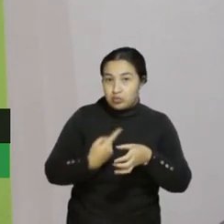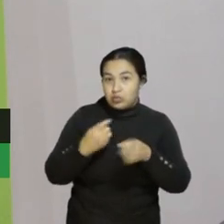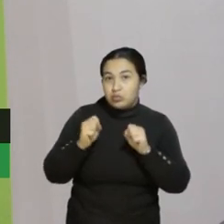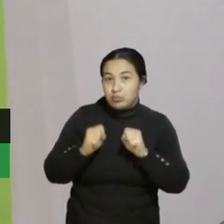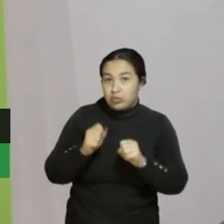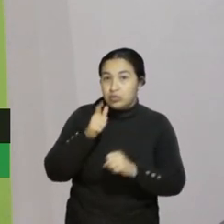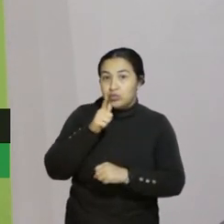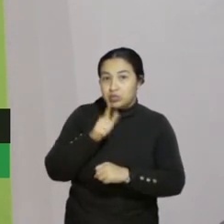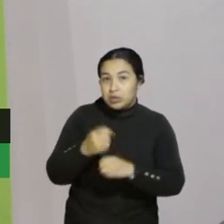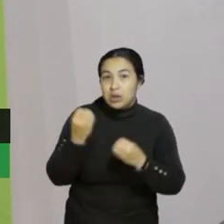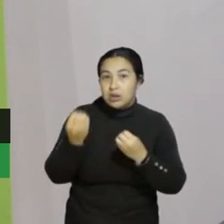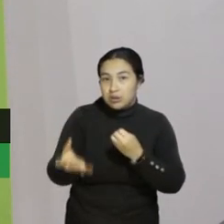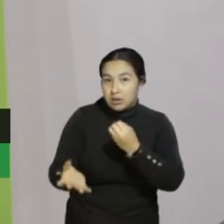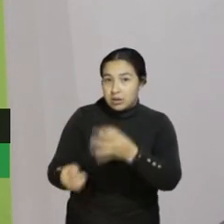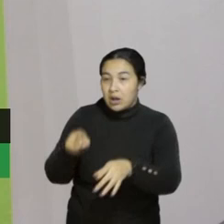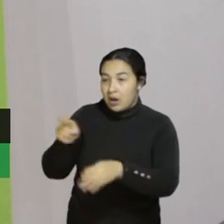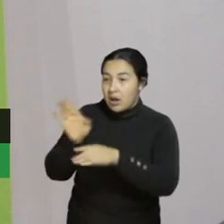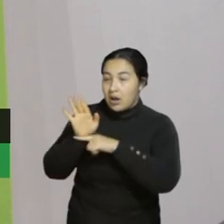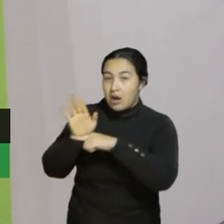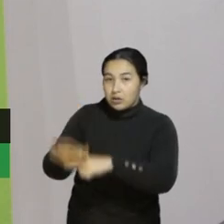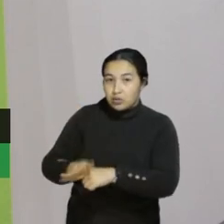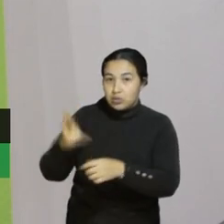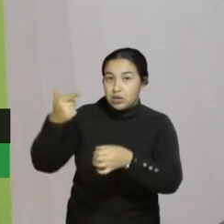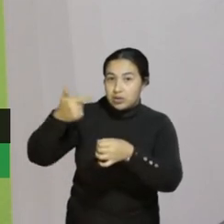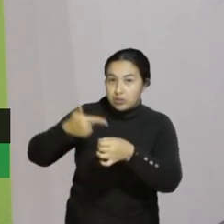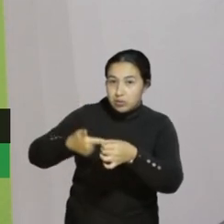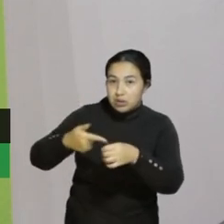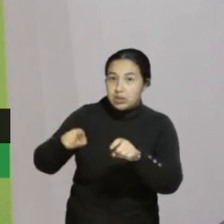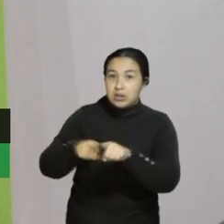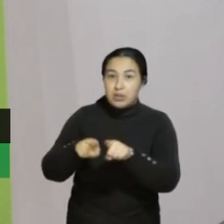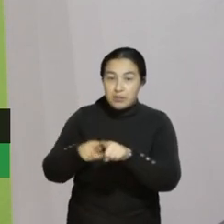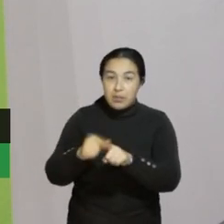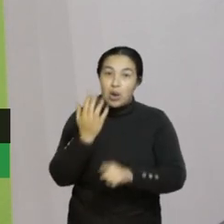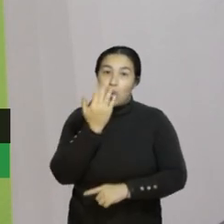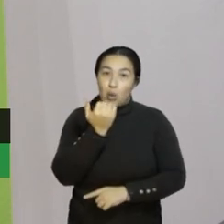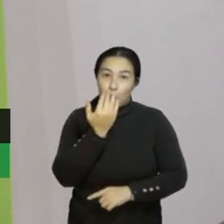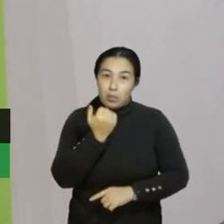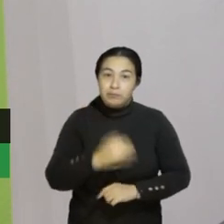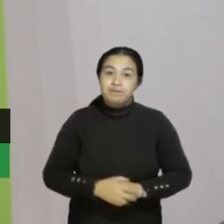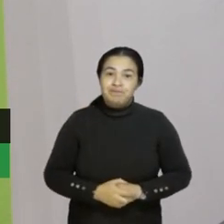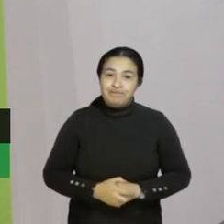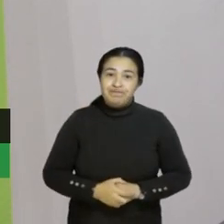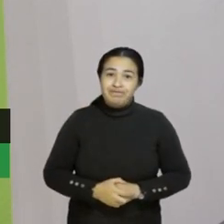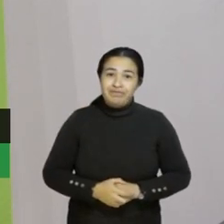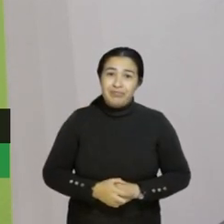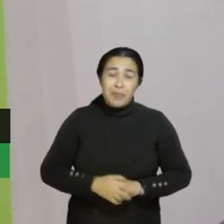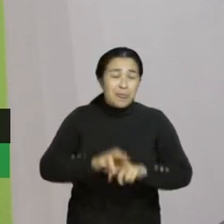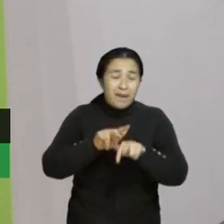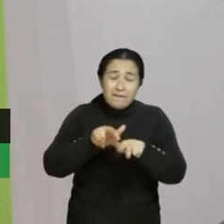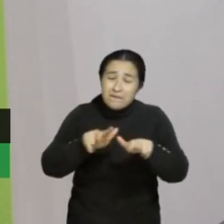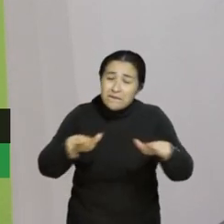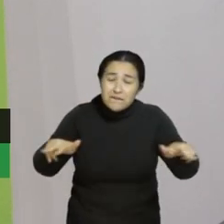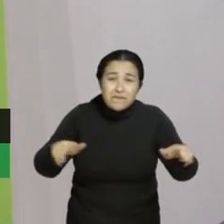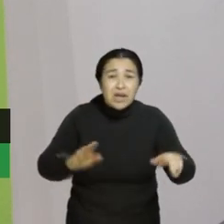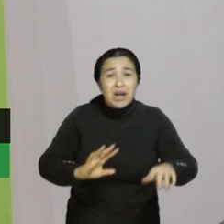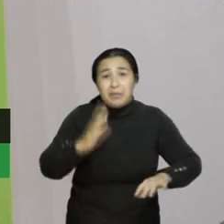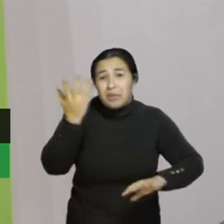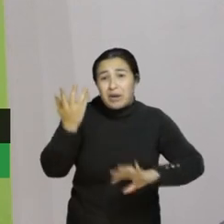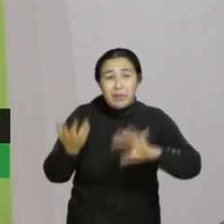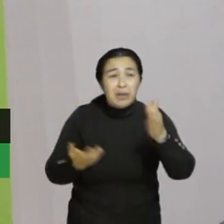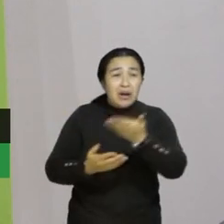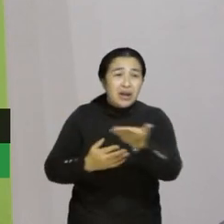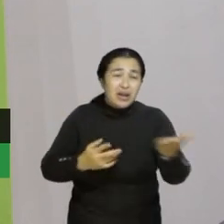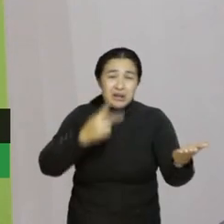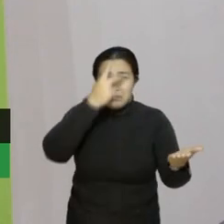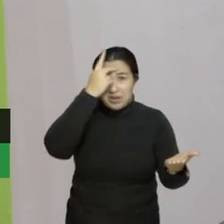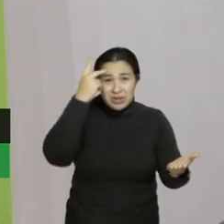mandado gasolina, mandado alimento para aquela família. Então, como esses casos, são dezenas e dezenas e dezenas.